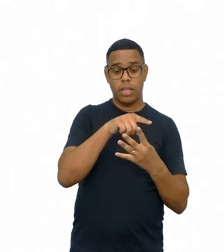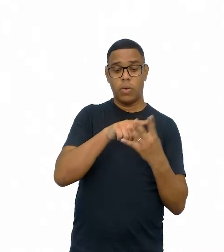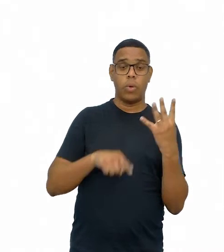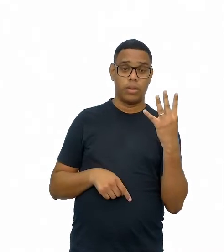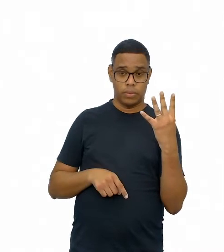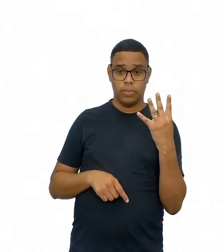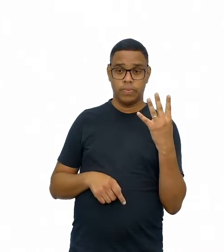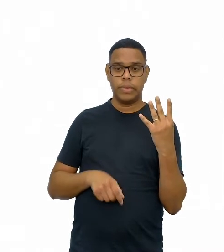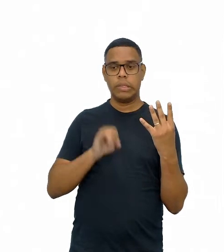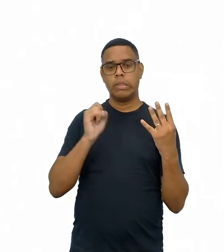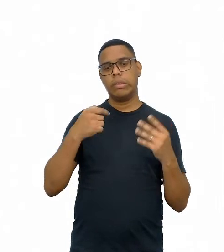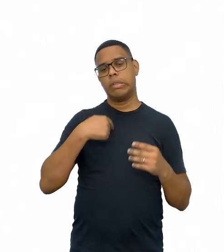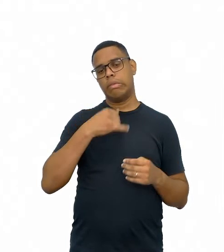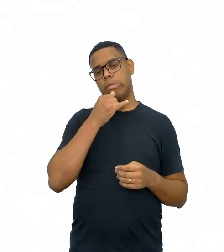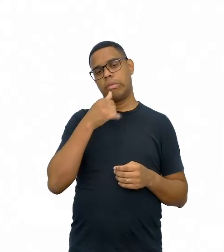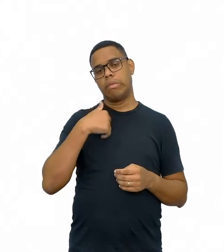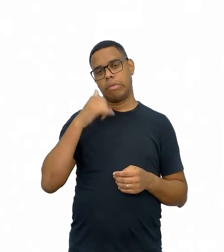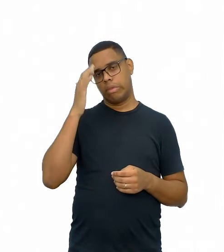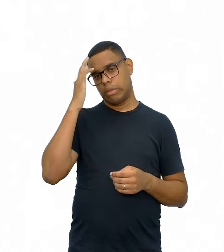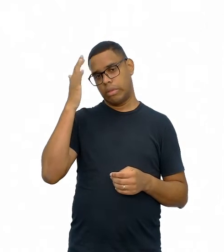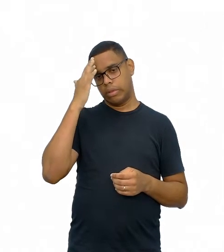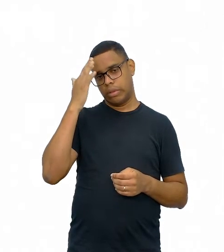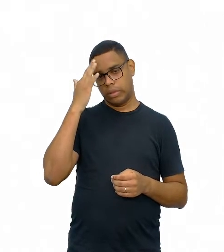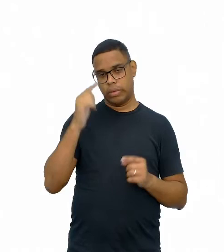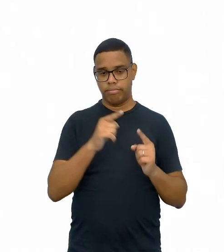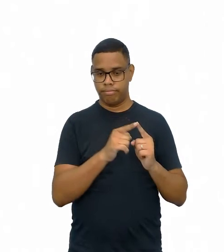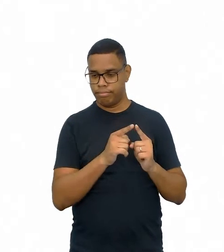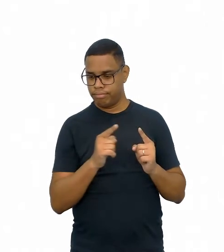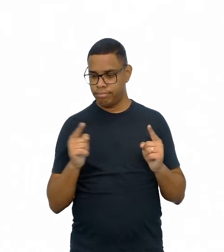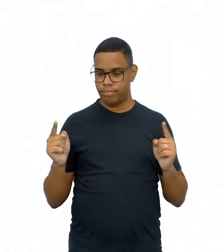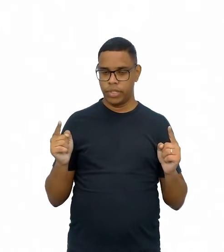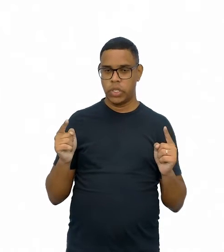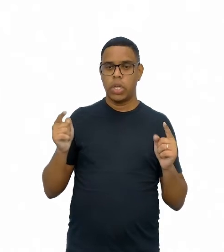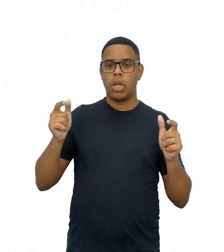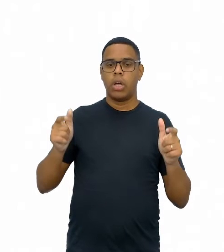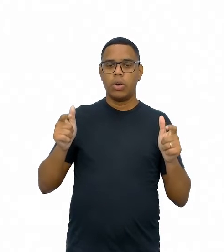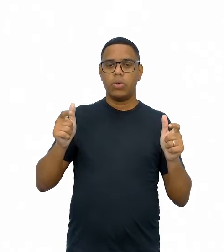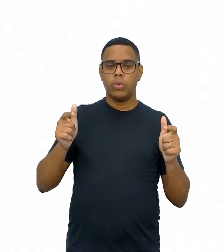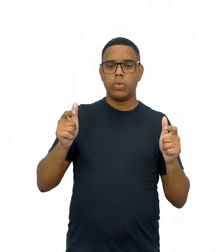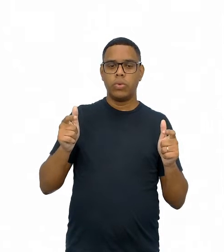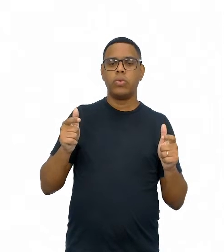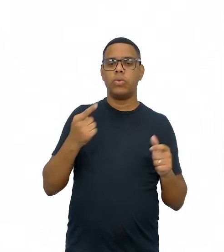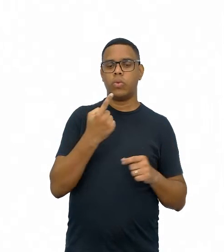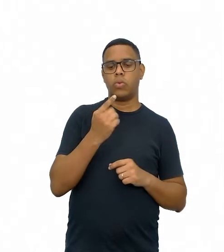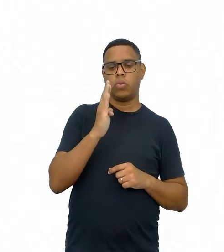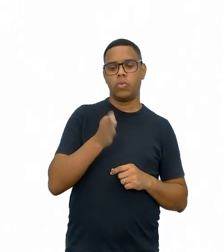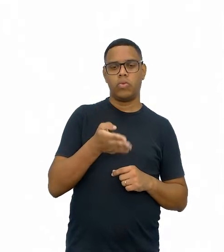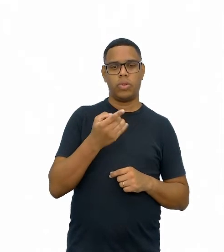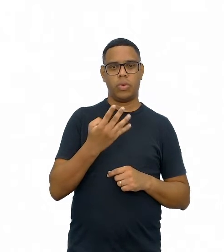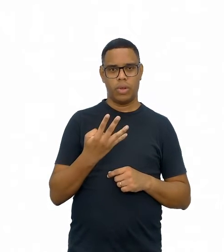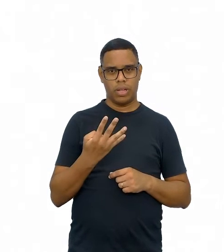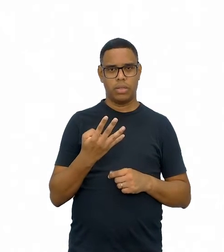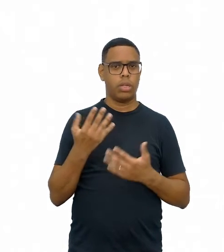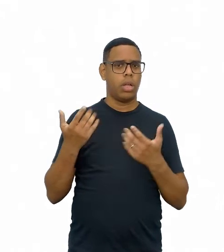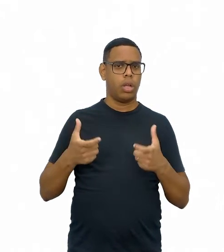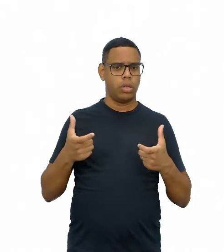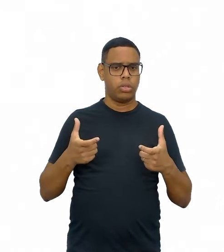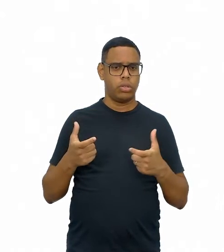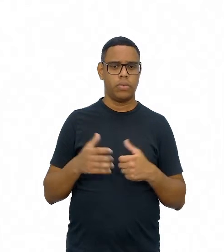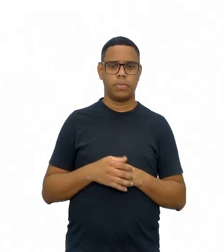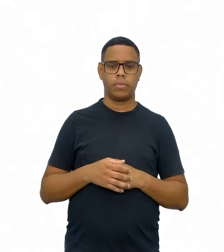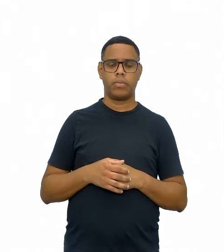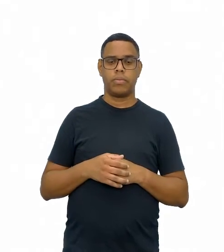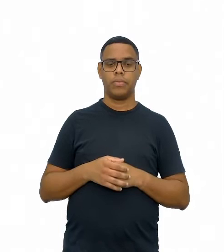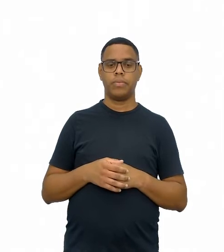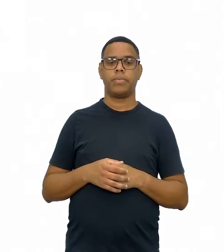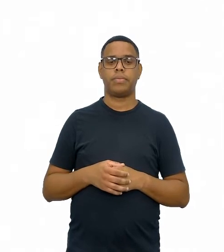estou pensando aqui nessa reta e quero saber onde está o 1/4, ou seja, um pedaço